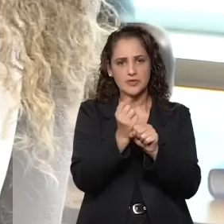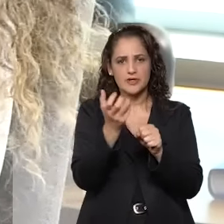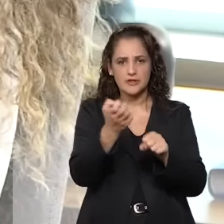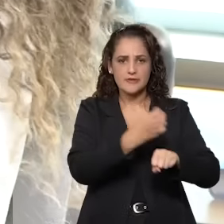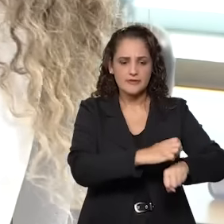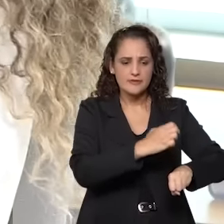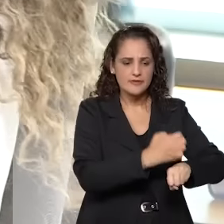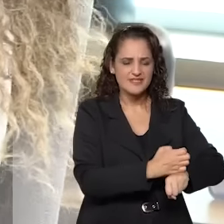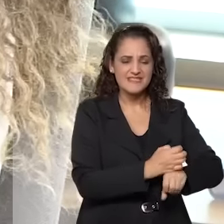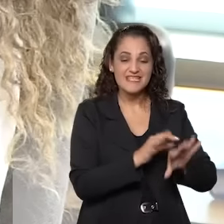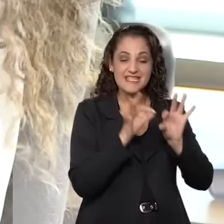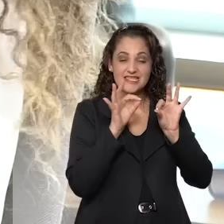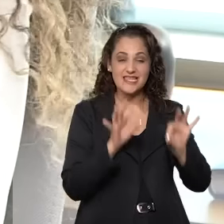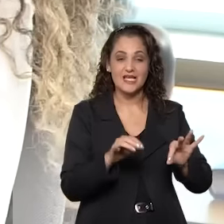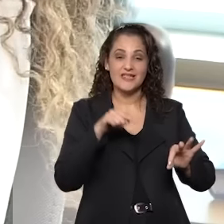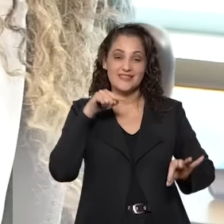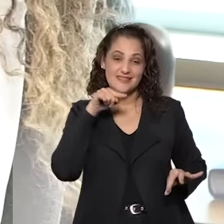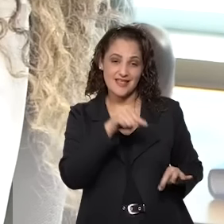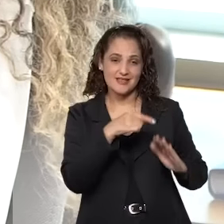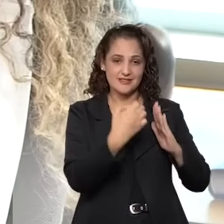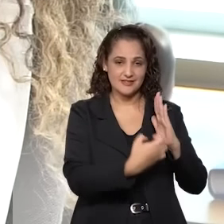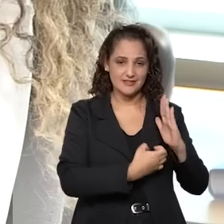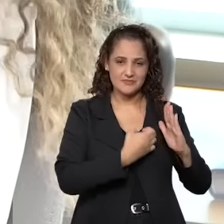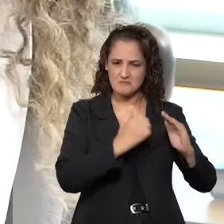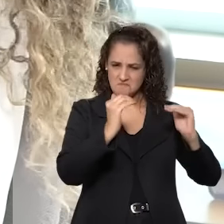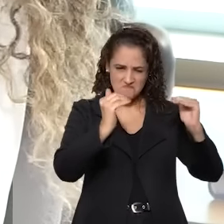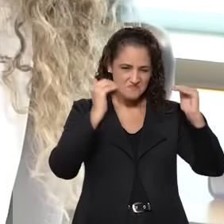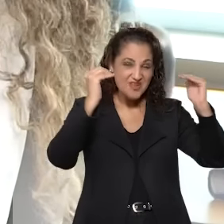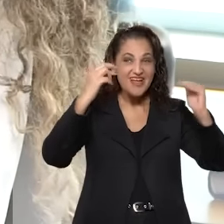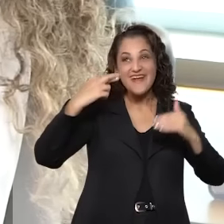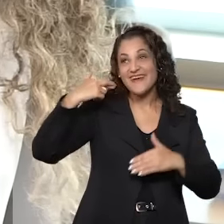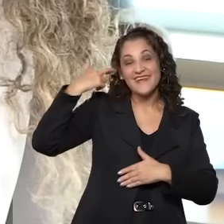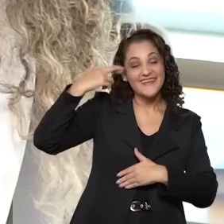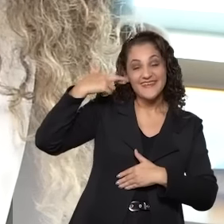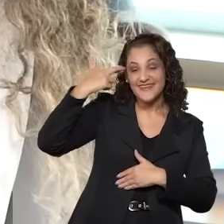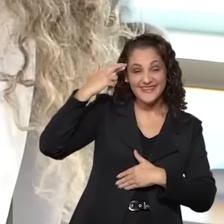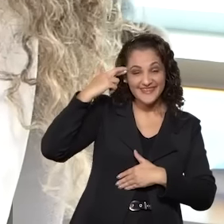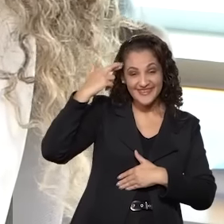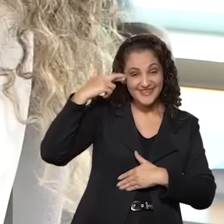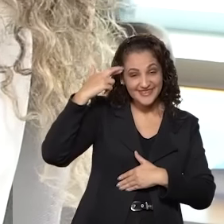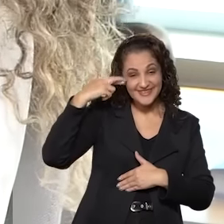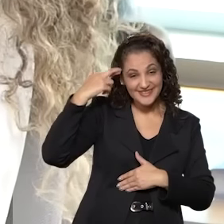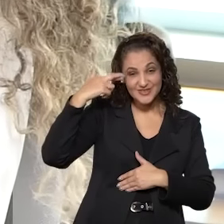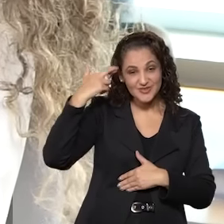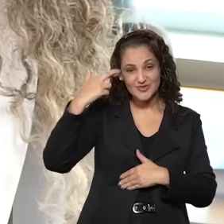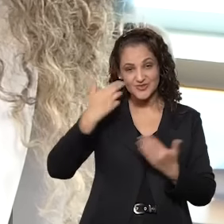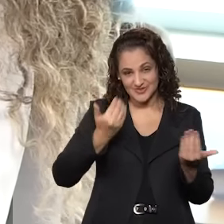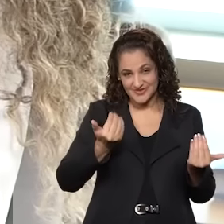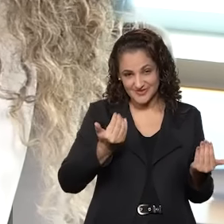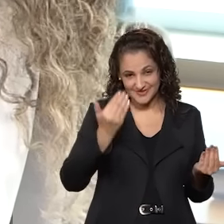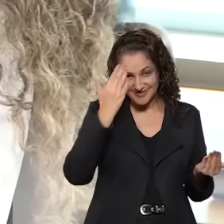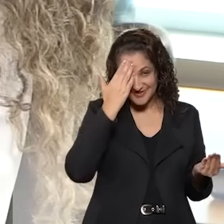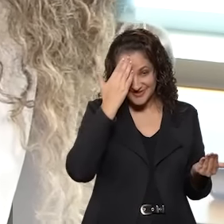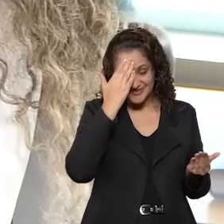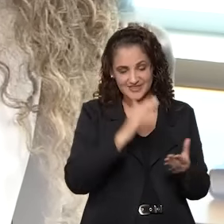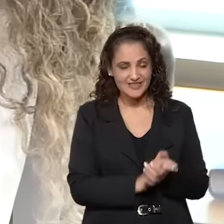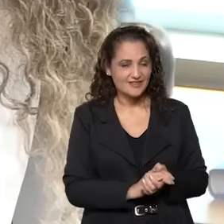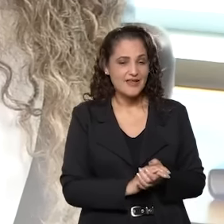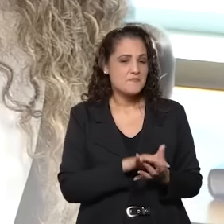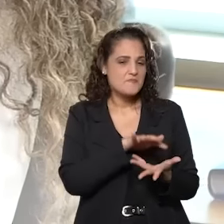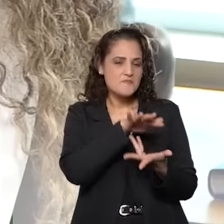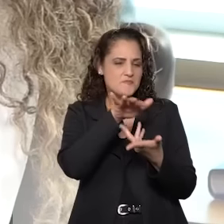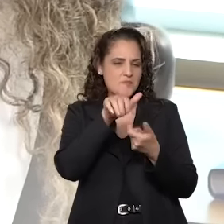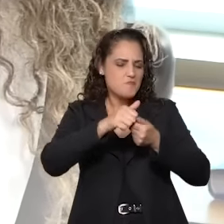Sonhos dos jovens brasileiros eh uma multinacional gigante a menina batalhou trabalhou se preparou